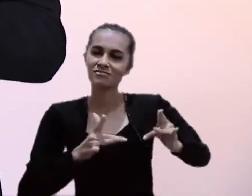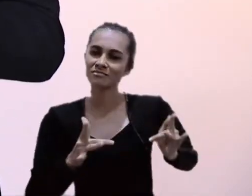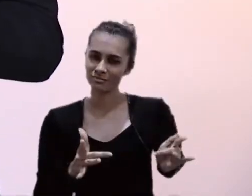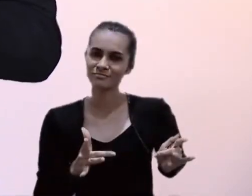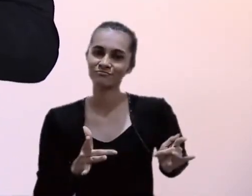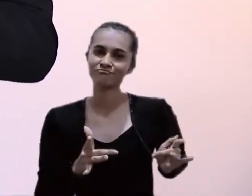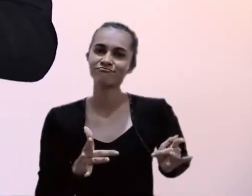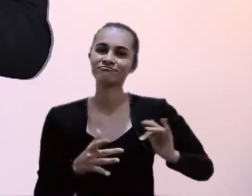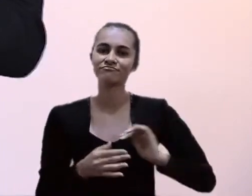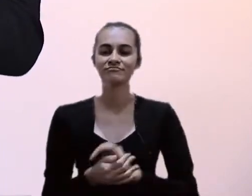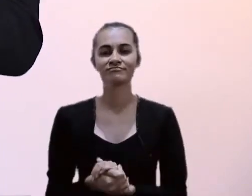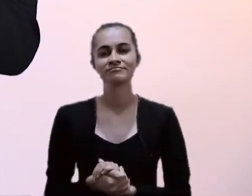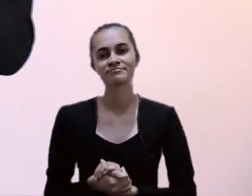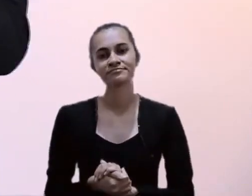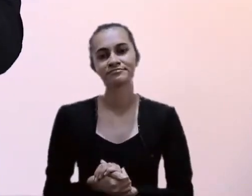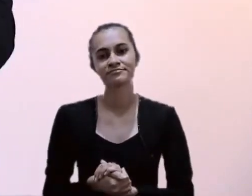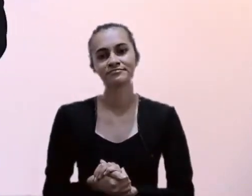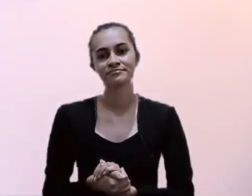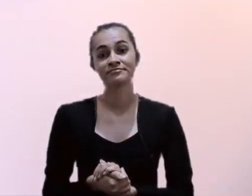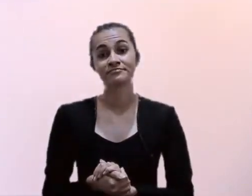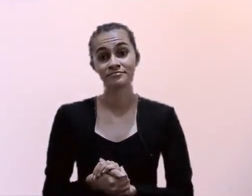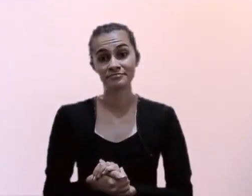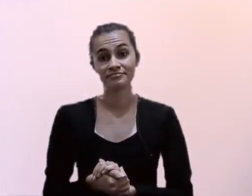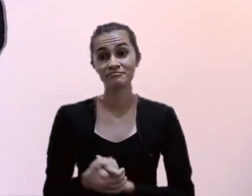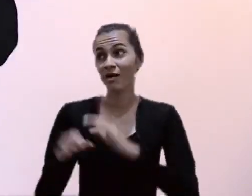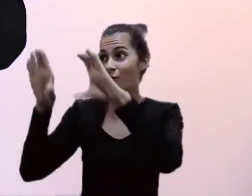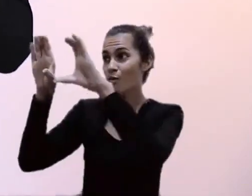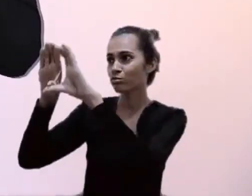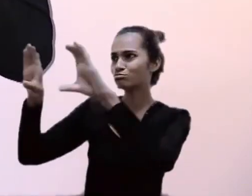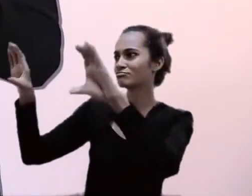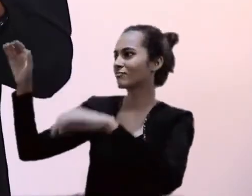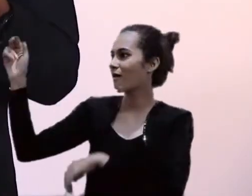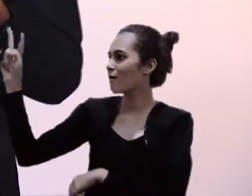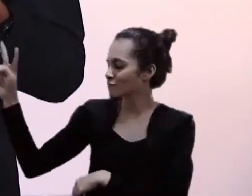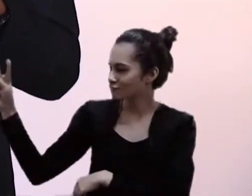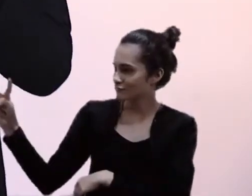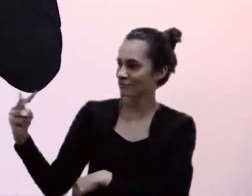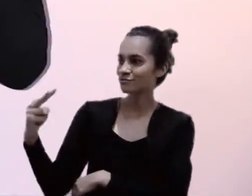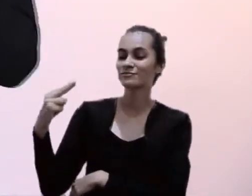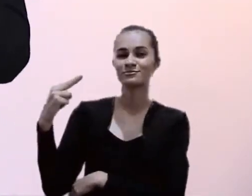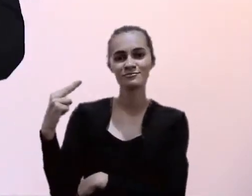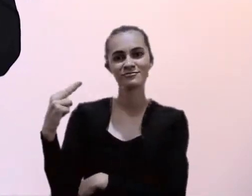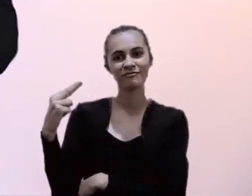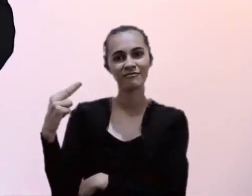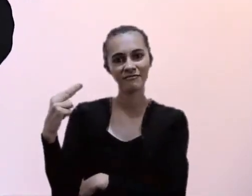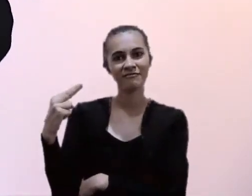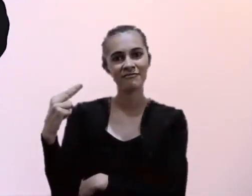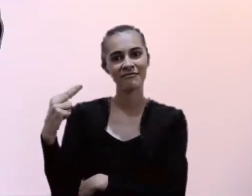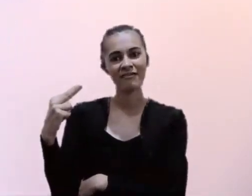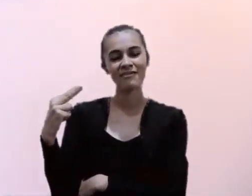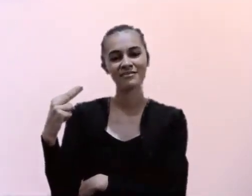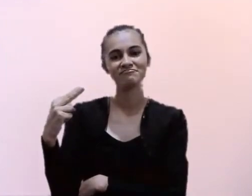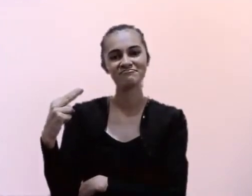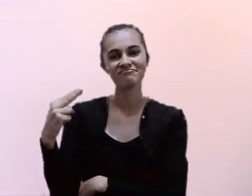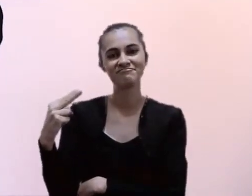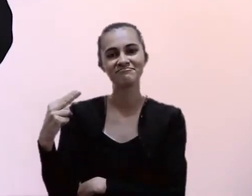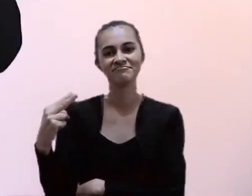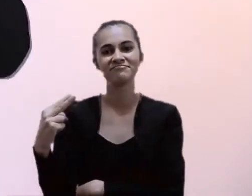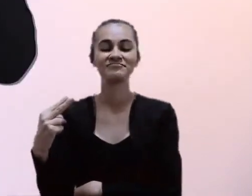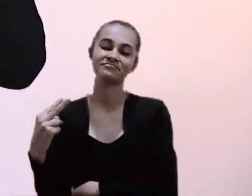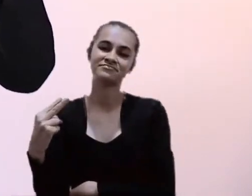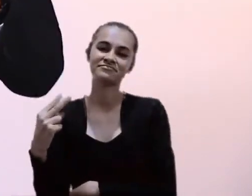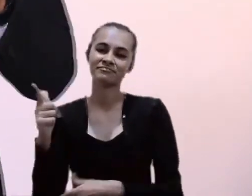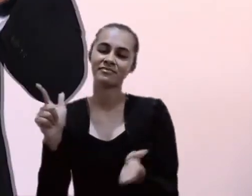nós proporcionamos ao céu um sentimento de satisfação que a inspiração chama de música. Veja que lindo. Mesma